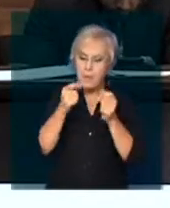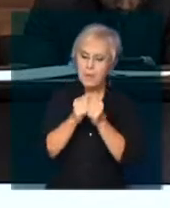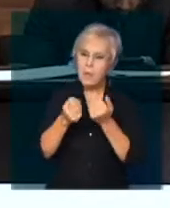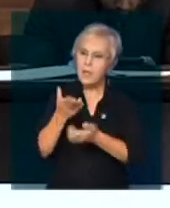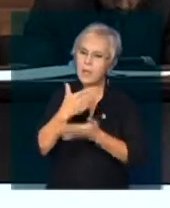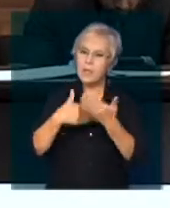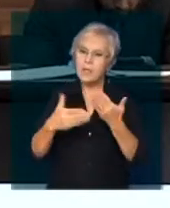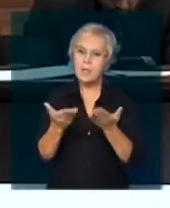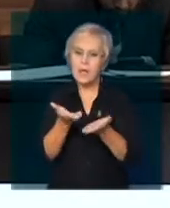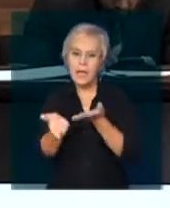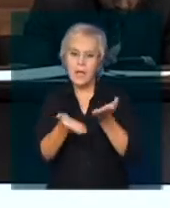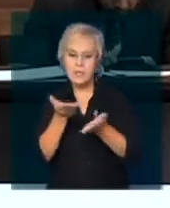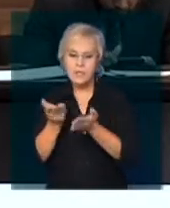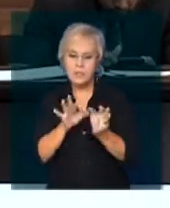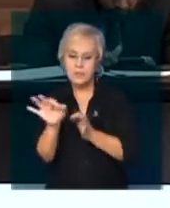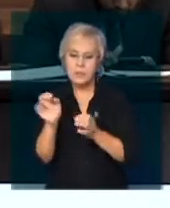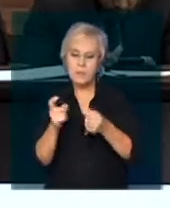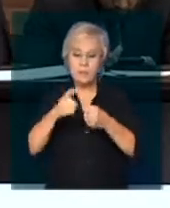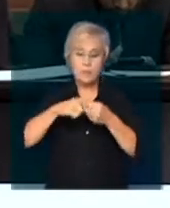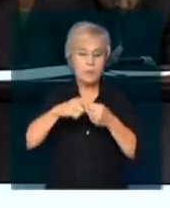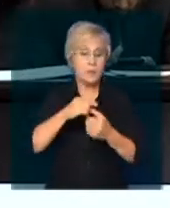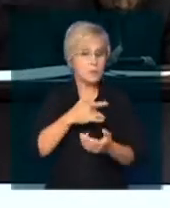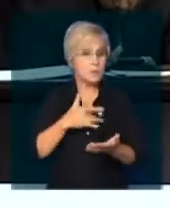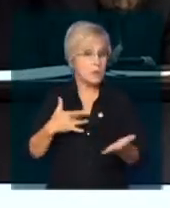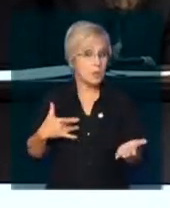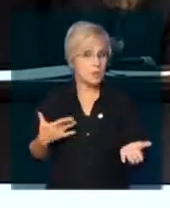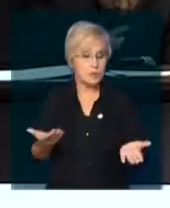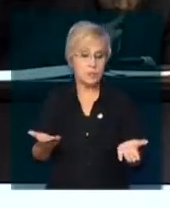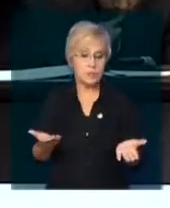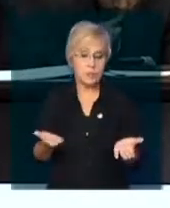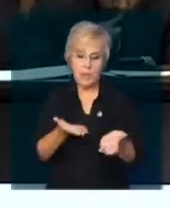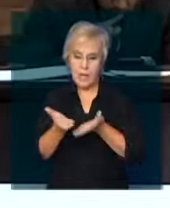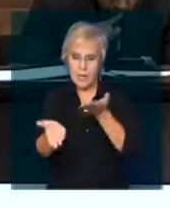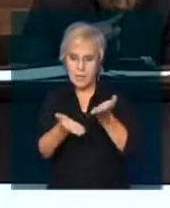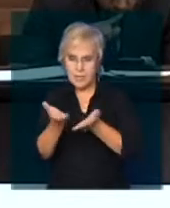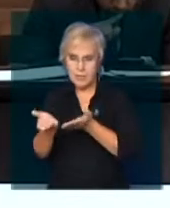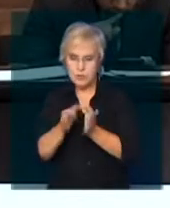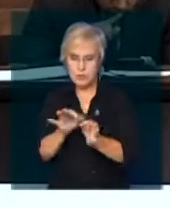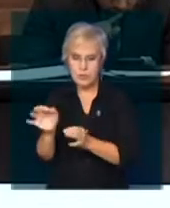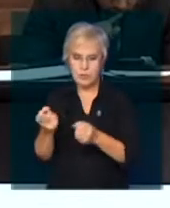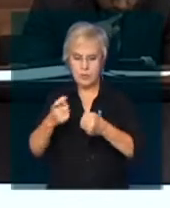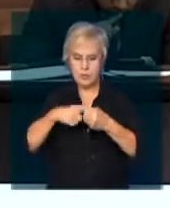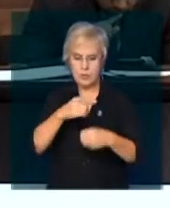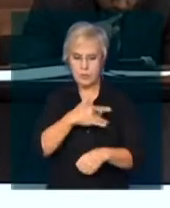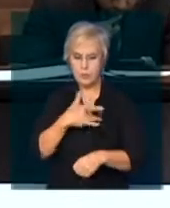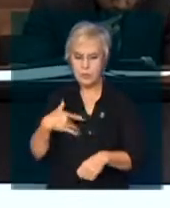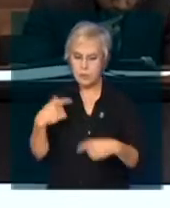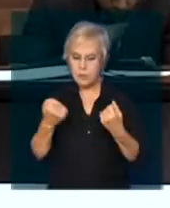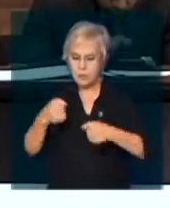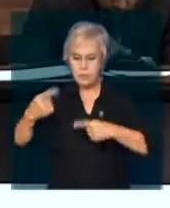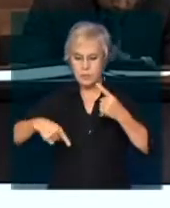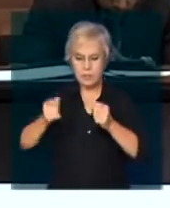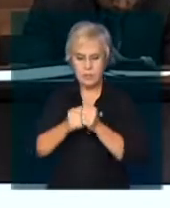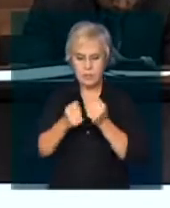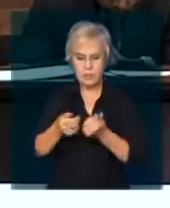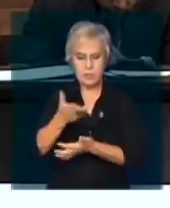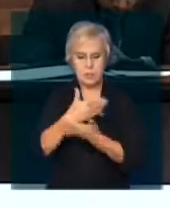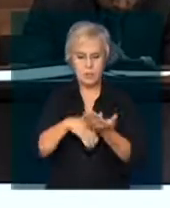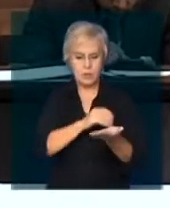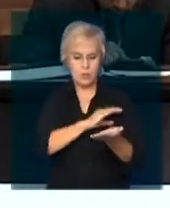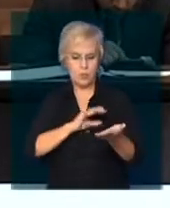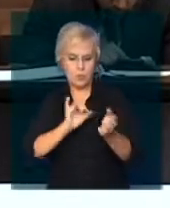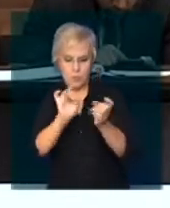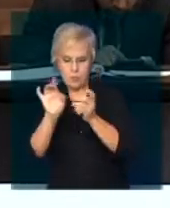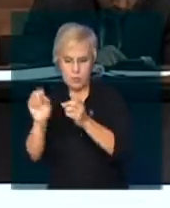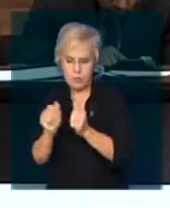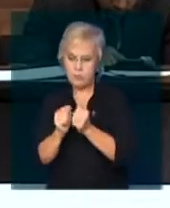sobre atendimento de planos de saúde. Ora, atendimento de plano de saúde tem que ser contestado, debatido em comissões especiais, até nas